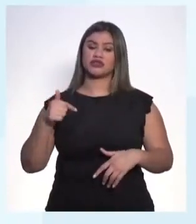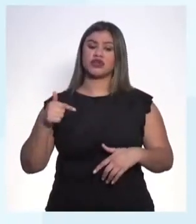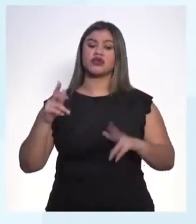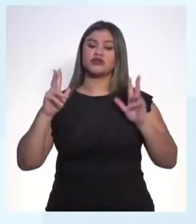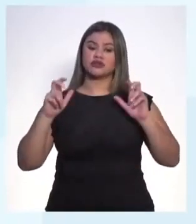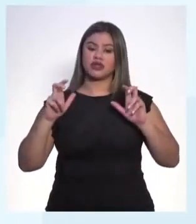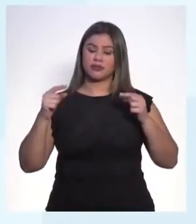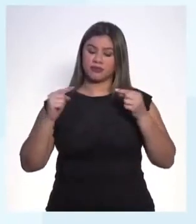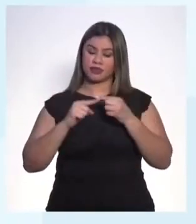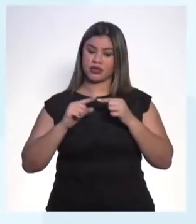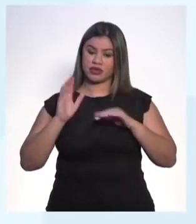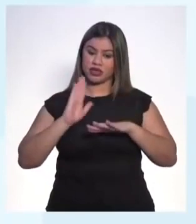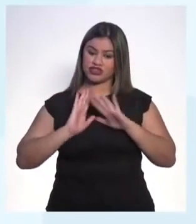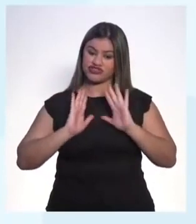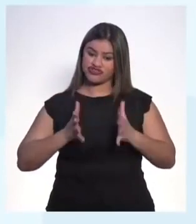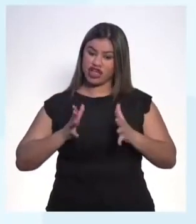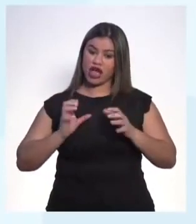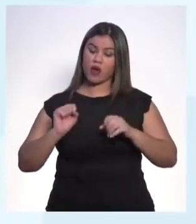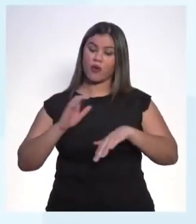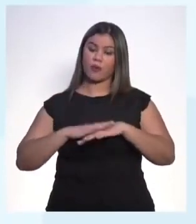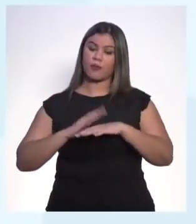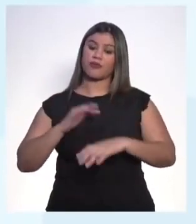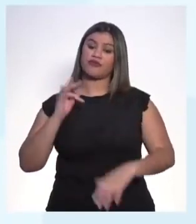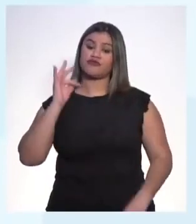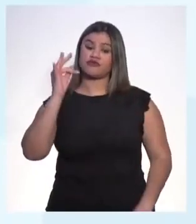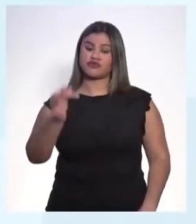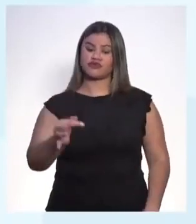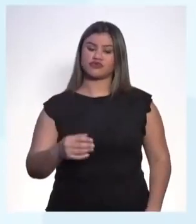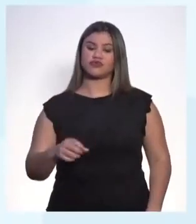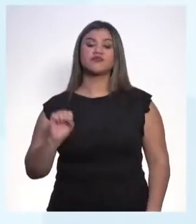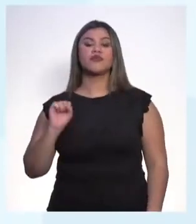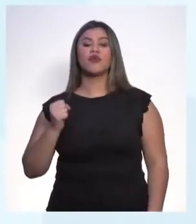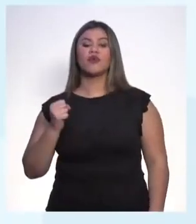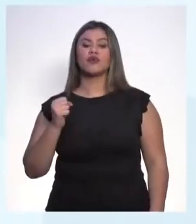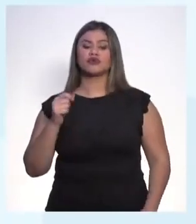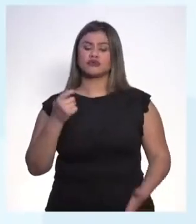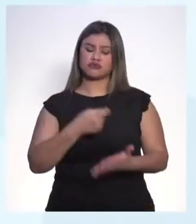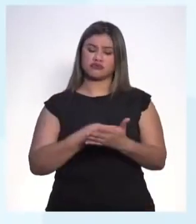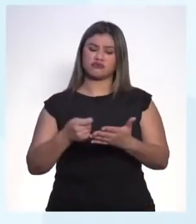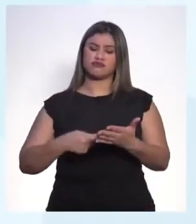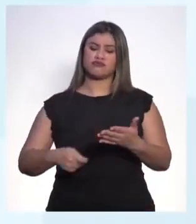acontecerá? E a 8 aí, quem escreveu esse texto? Será que eles conseguiram lembrar?